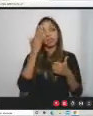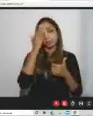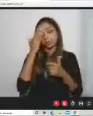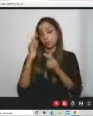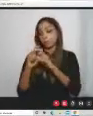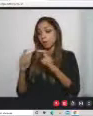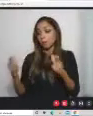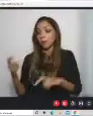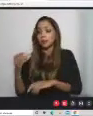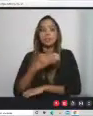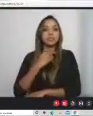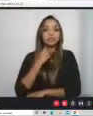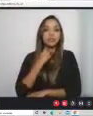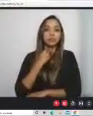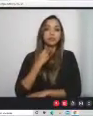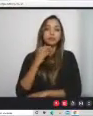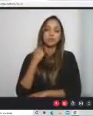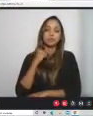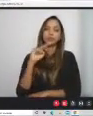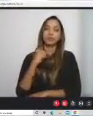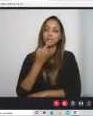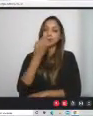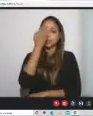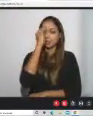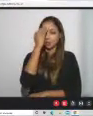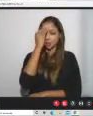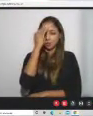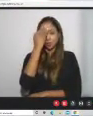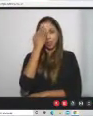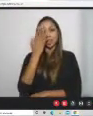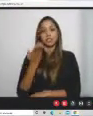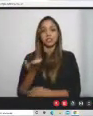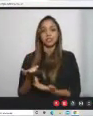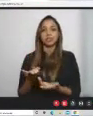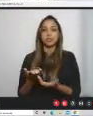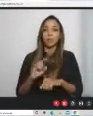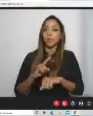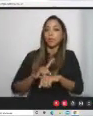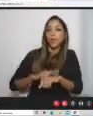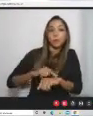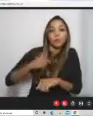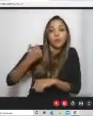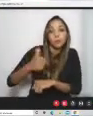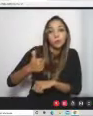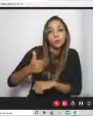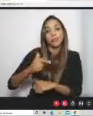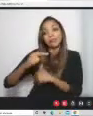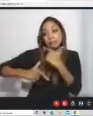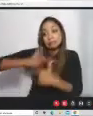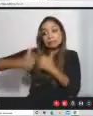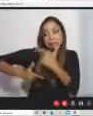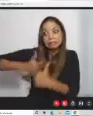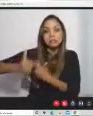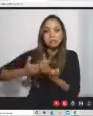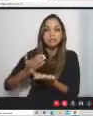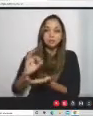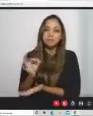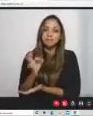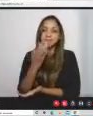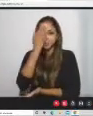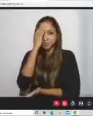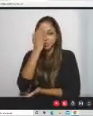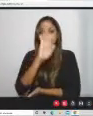realmente é grande. Uma parte, mas nós arrecadamos mais de uma tonelada de